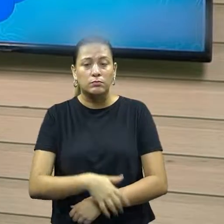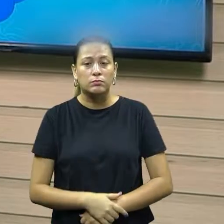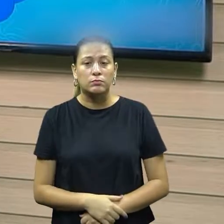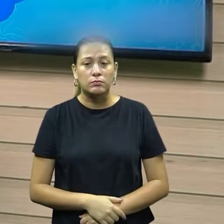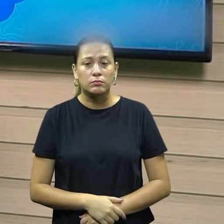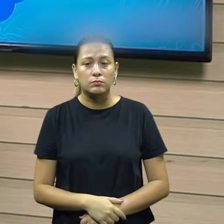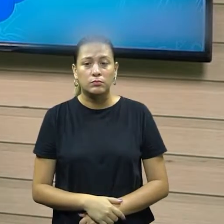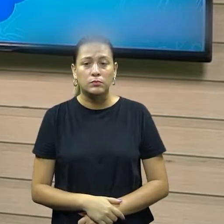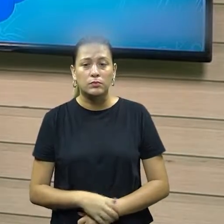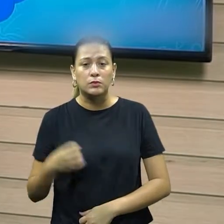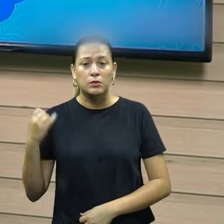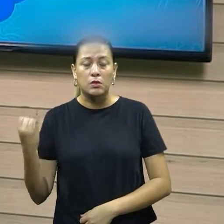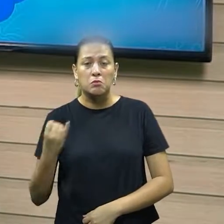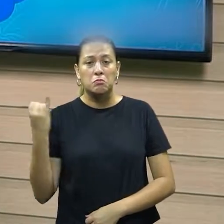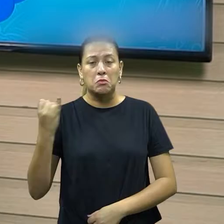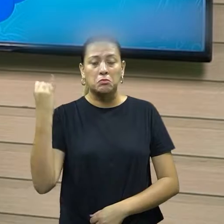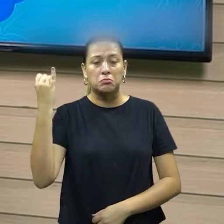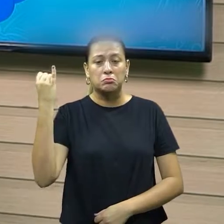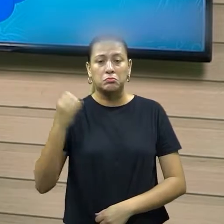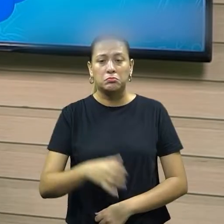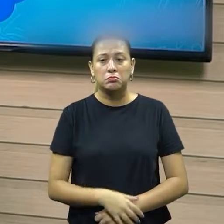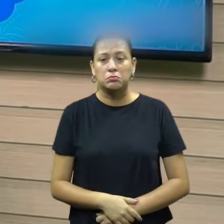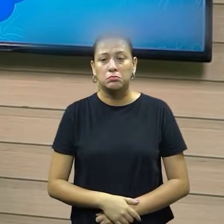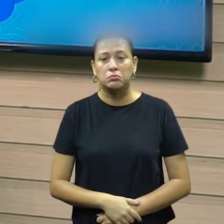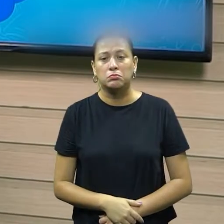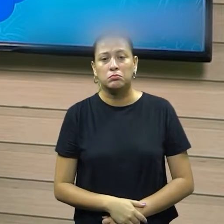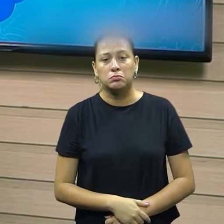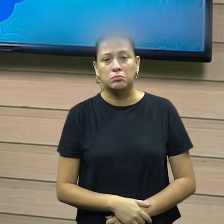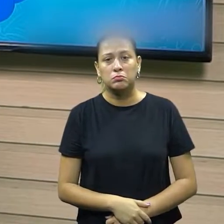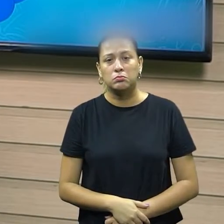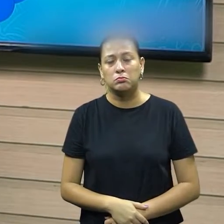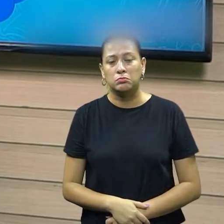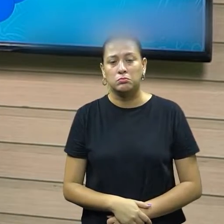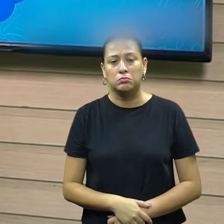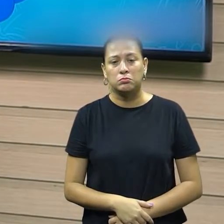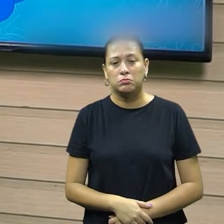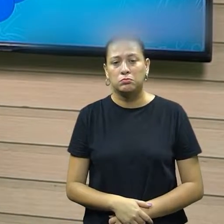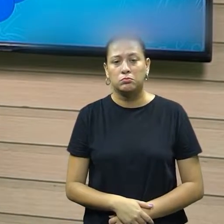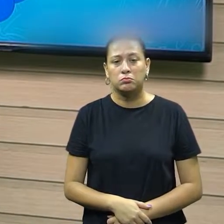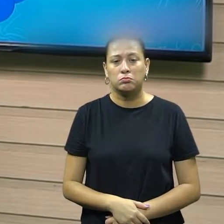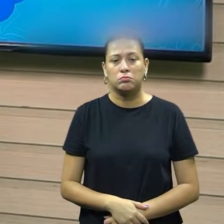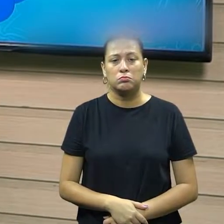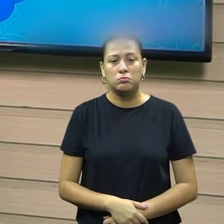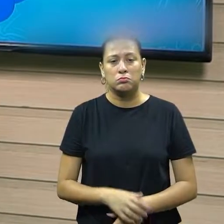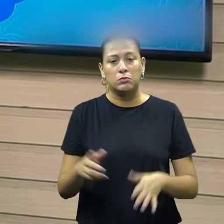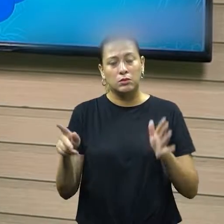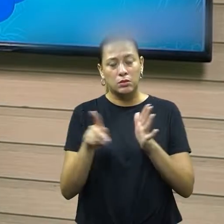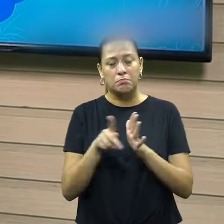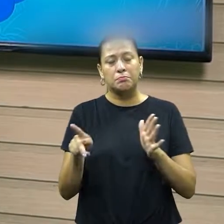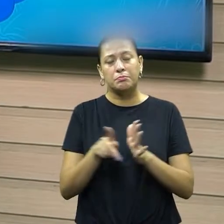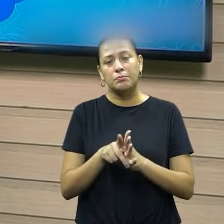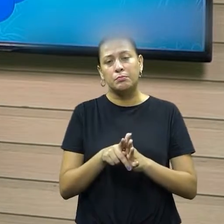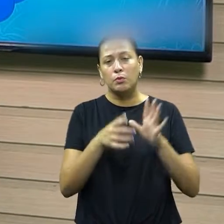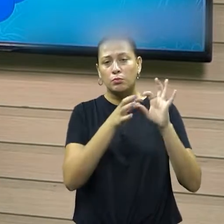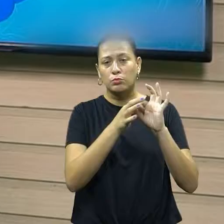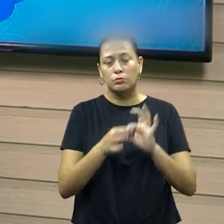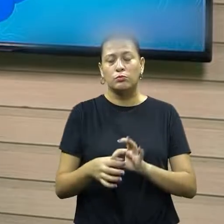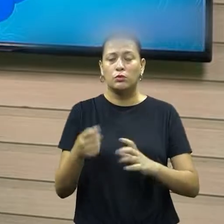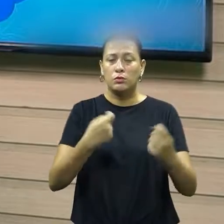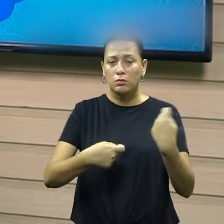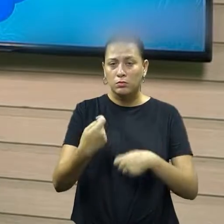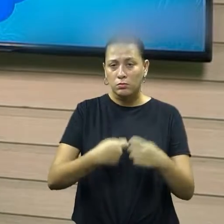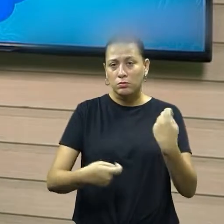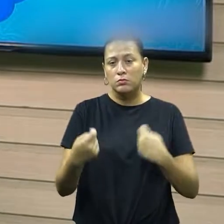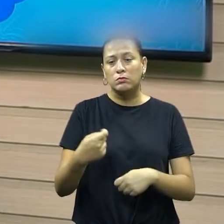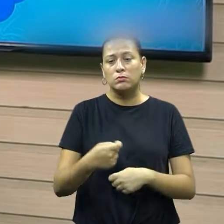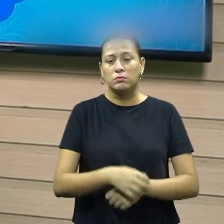21 pontos que devem ser levados que devem ser levados em conta, pelo menos os que estão nesse processo da negociação. Então, ela disse que